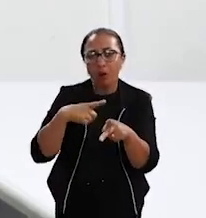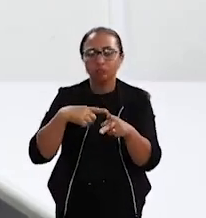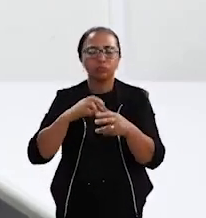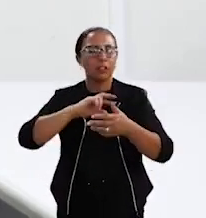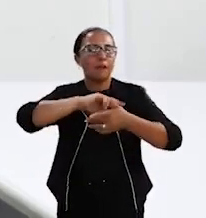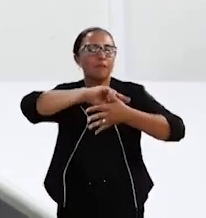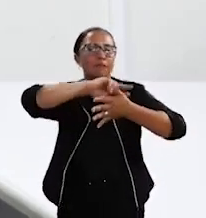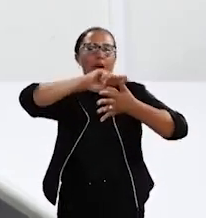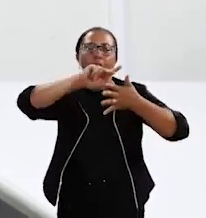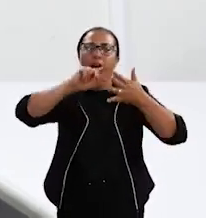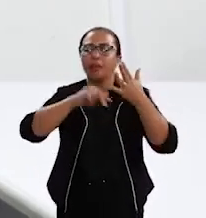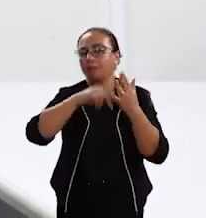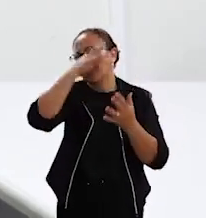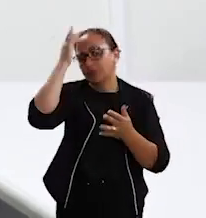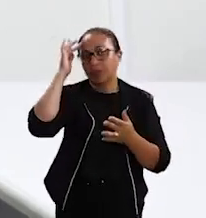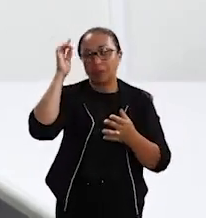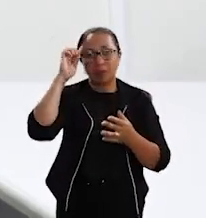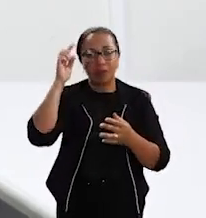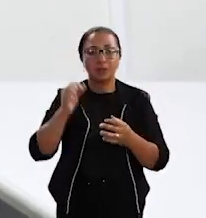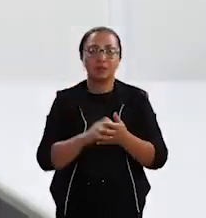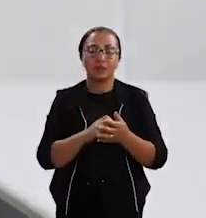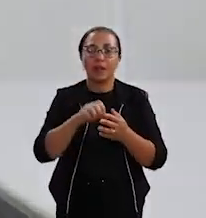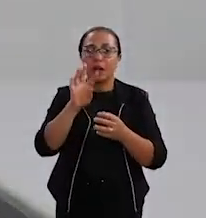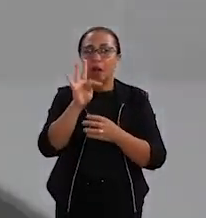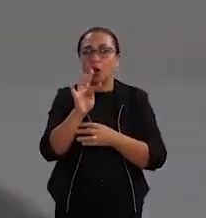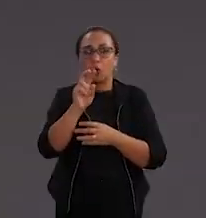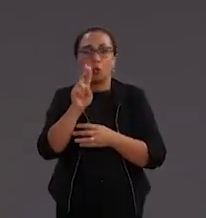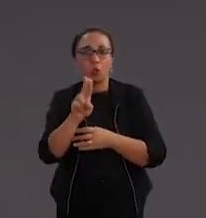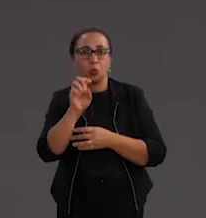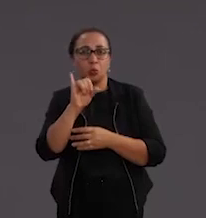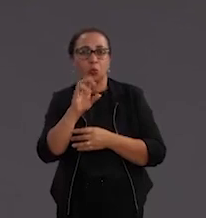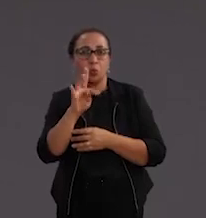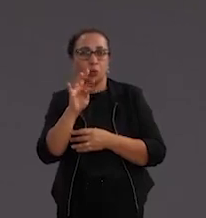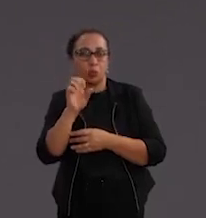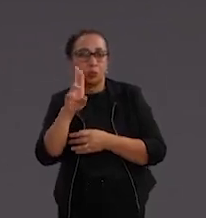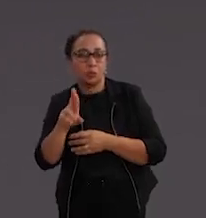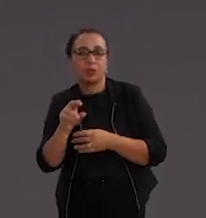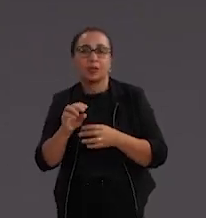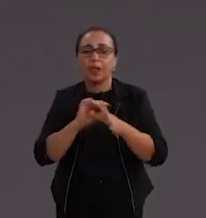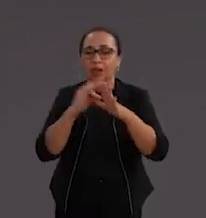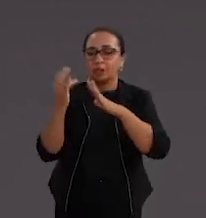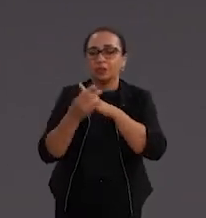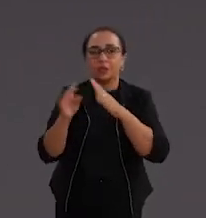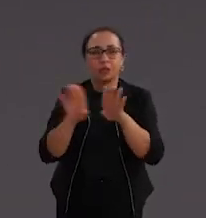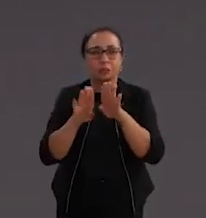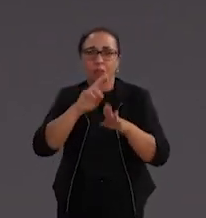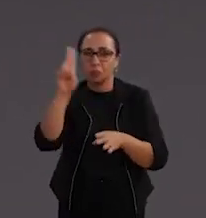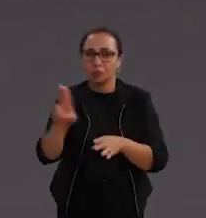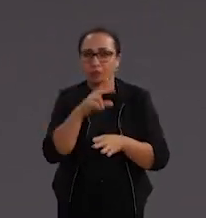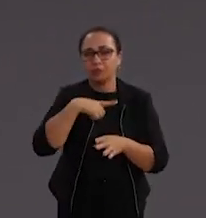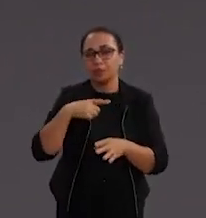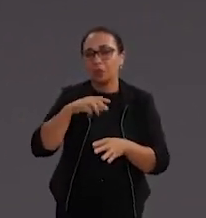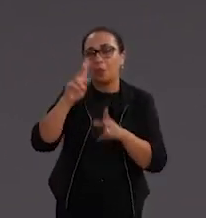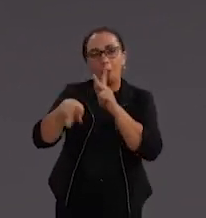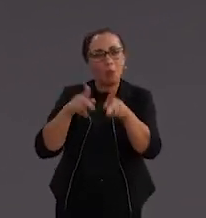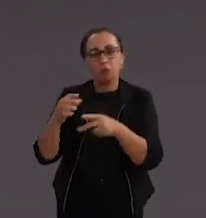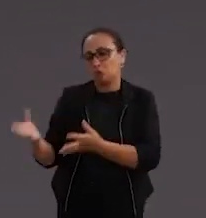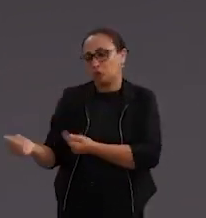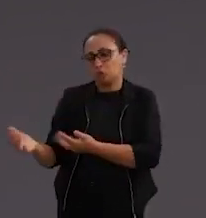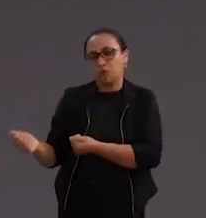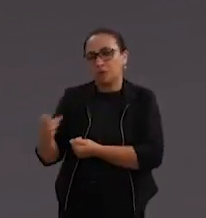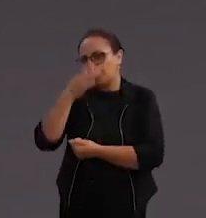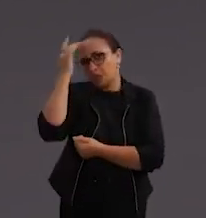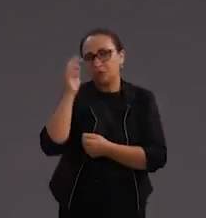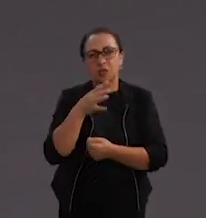ser mais diversificado. Então, se a gente pensa no Twitter, que é uma rede social também muito utilizada, ela tem um público mais